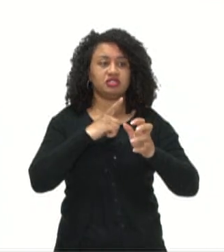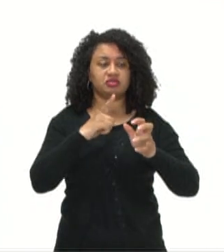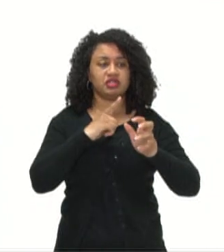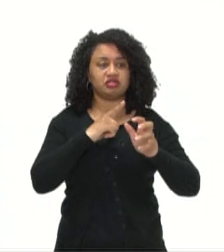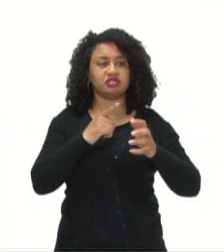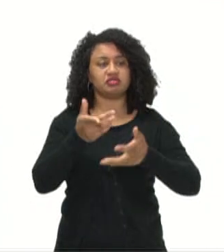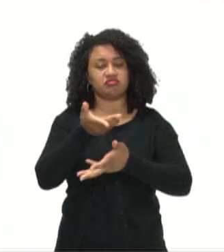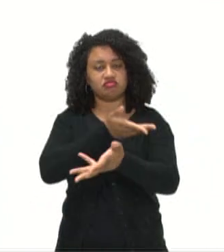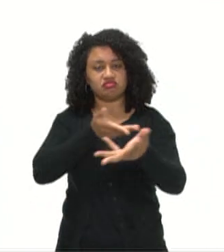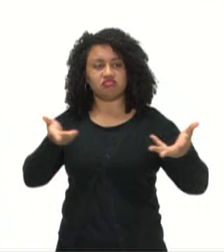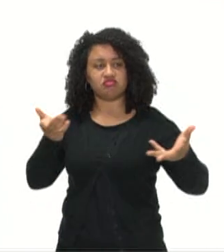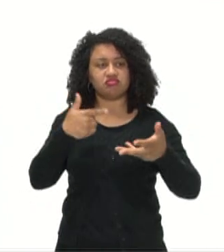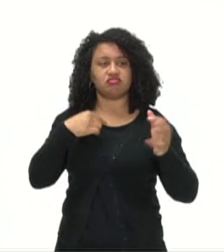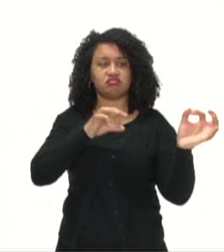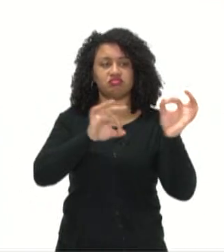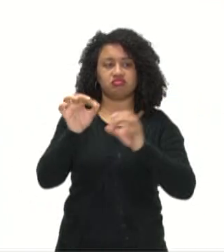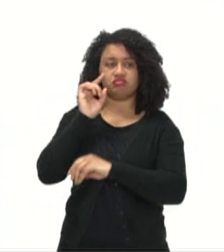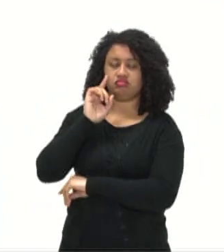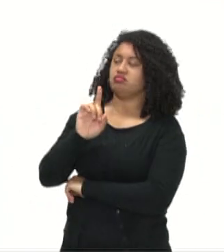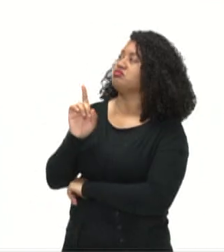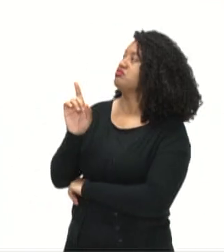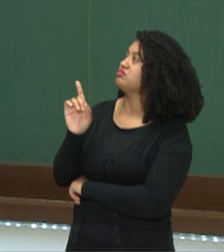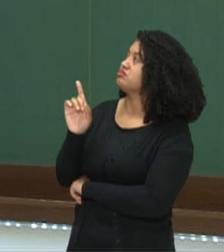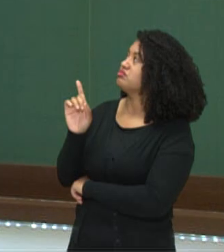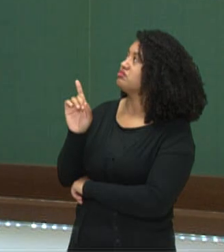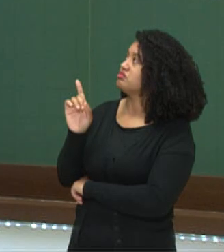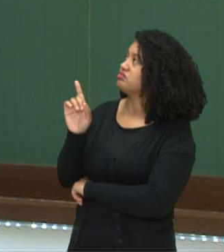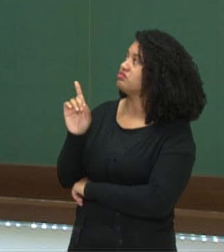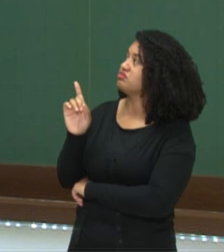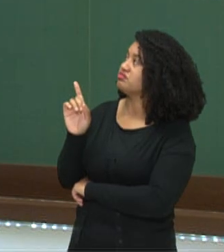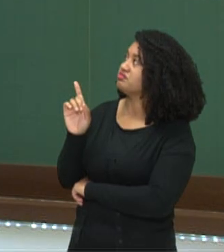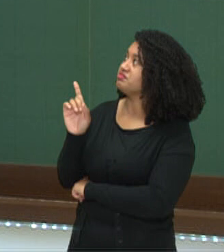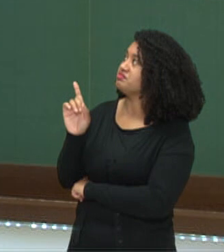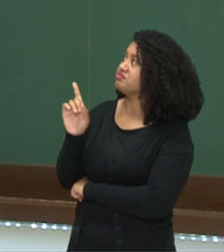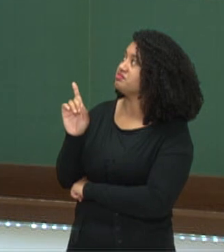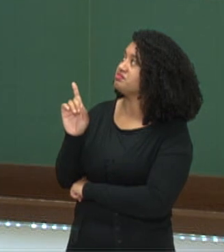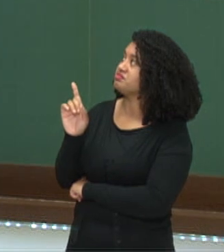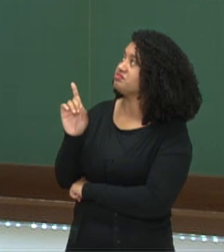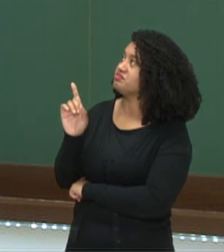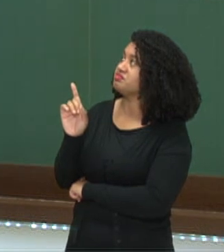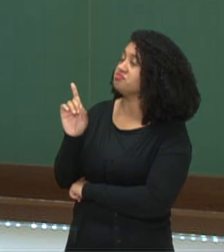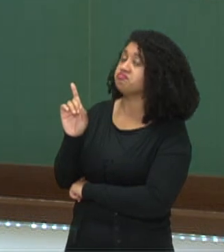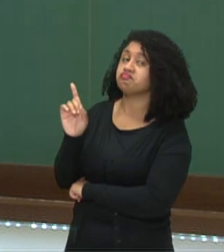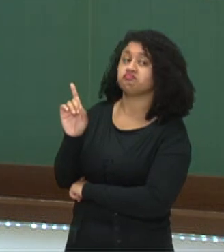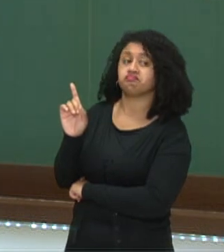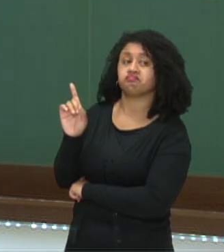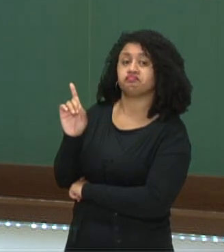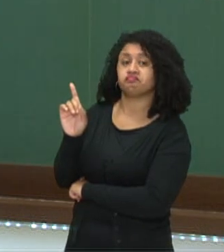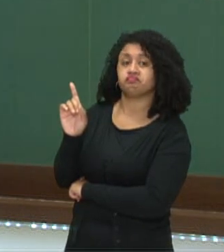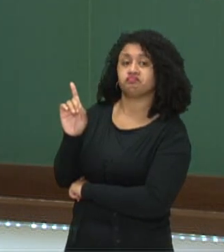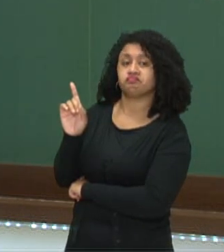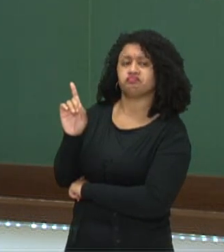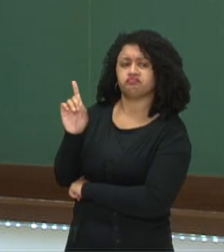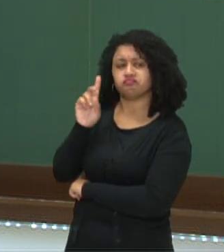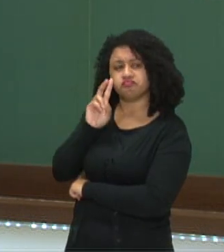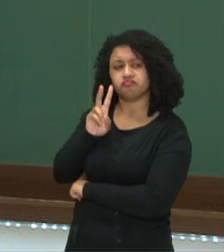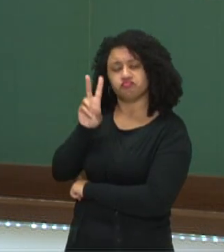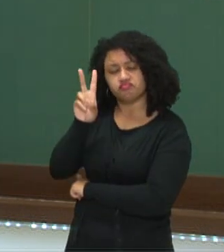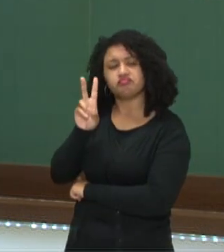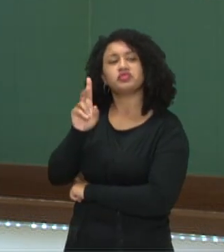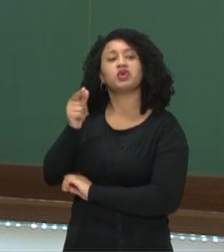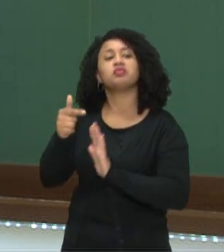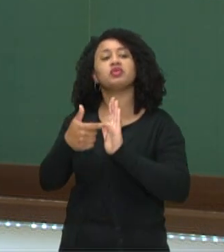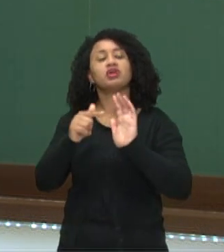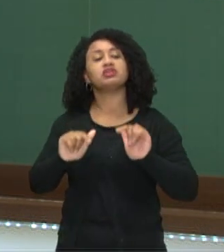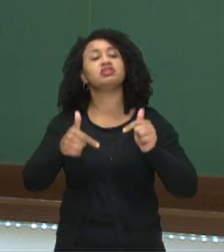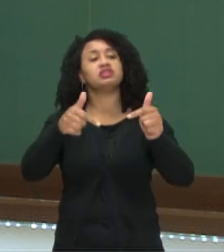essas interações aqui. Então, mostra que a ação e reação, ela realmente atua em corpos diferentes, só que o